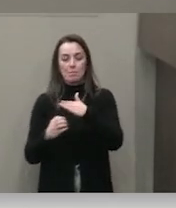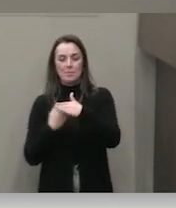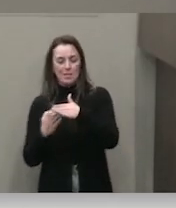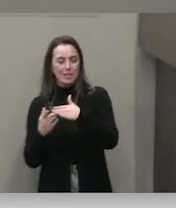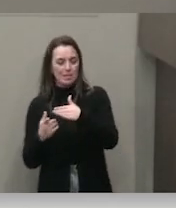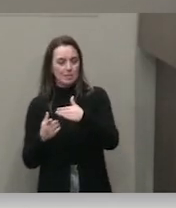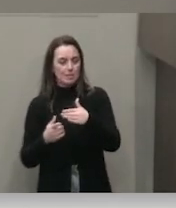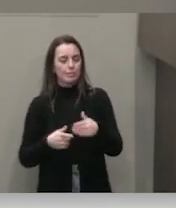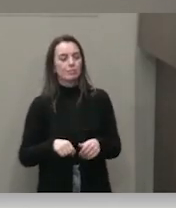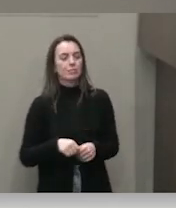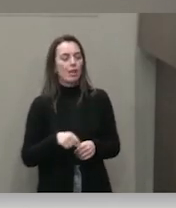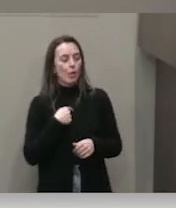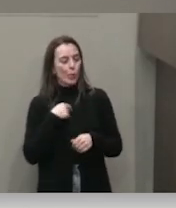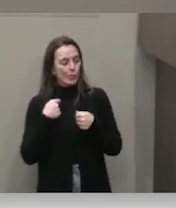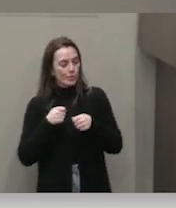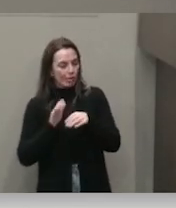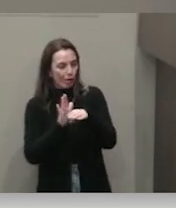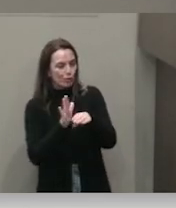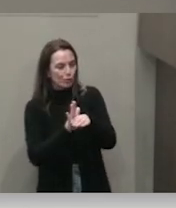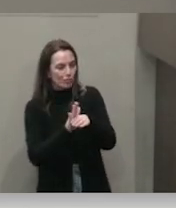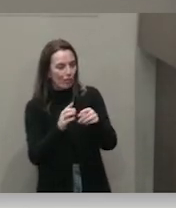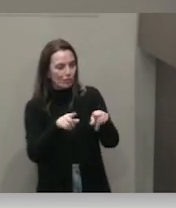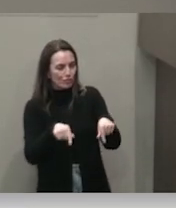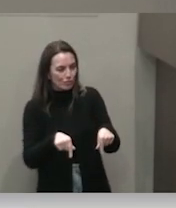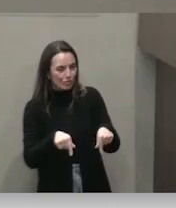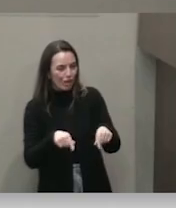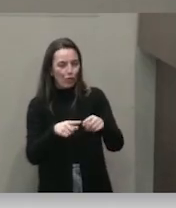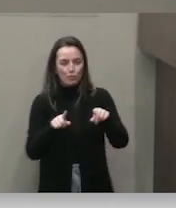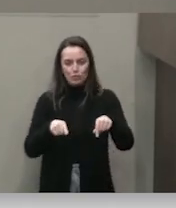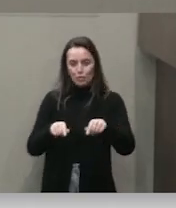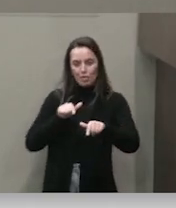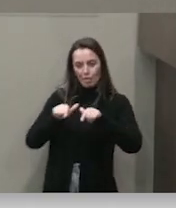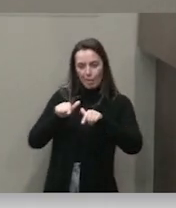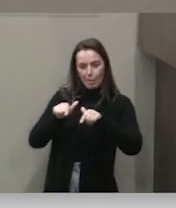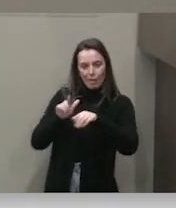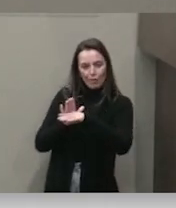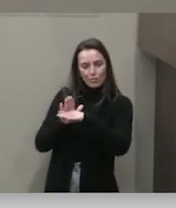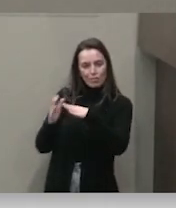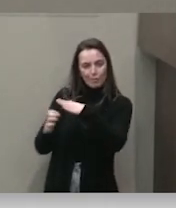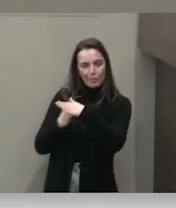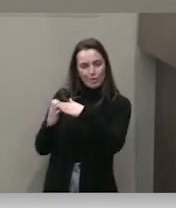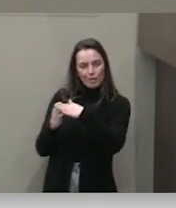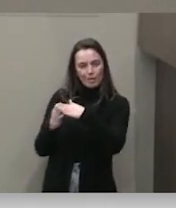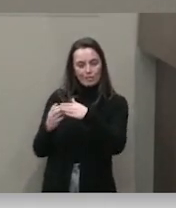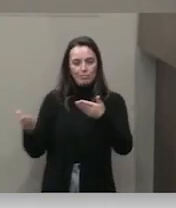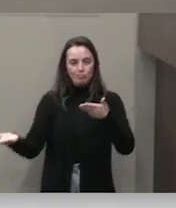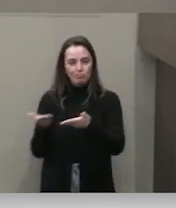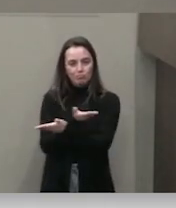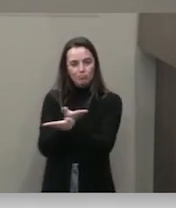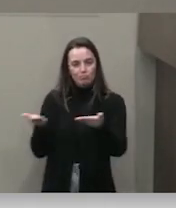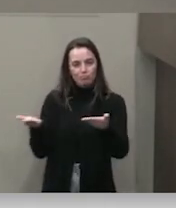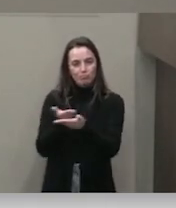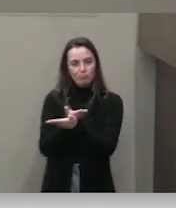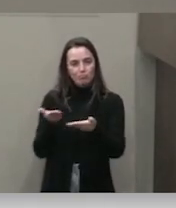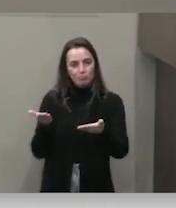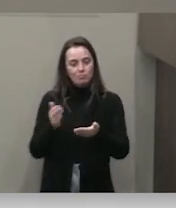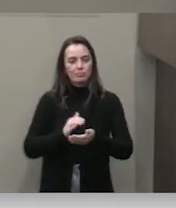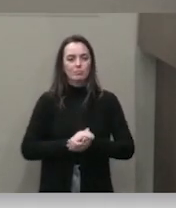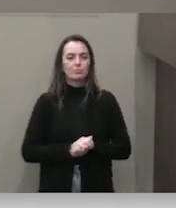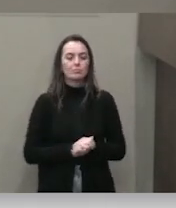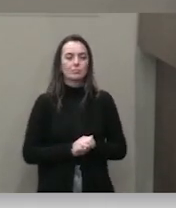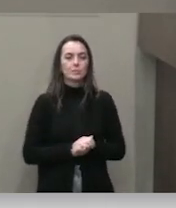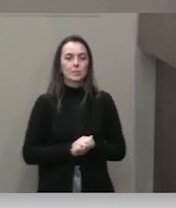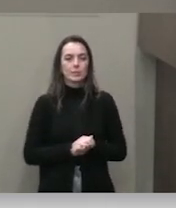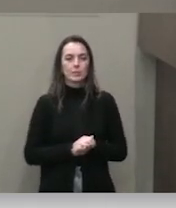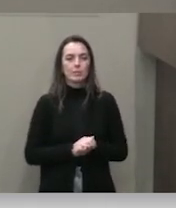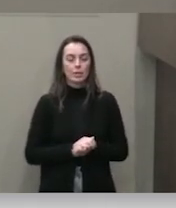mesmo tempo, eu tenho que agregar na empresa. Porque um colaborador contente com os seus direitos, ele vai produzir mais para a empresa, sem sombra de